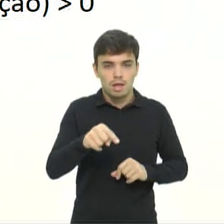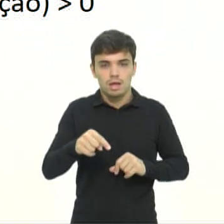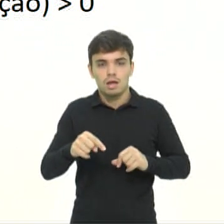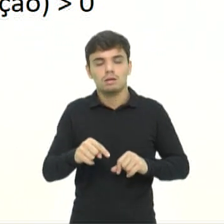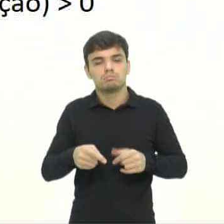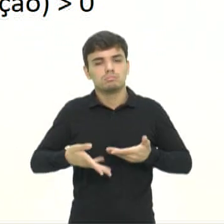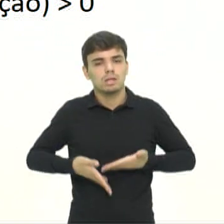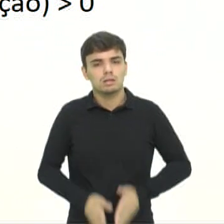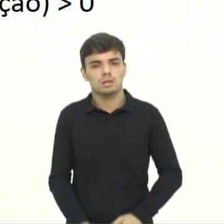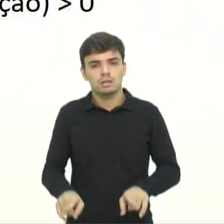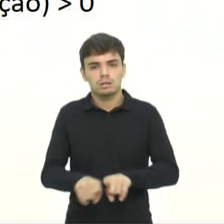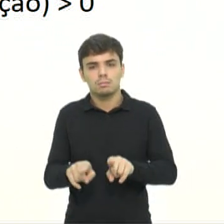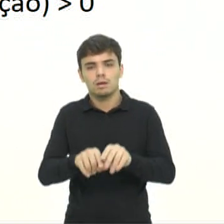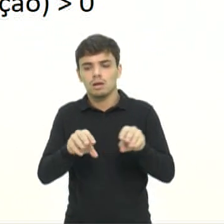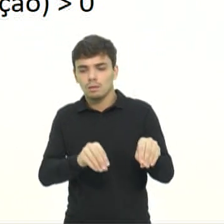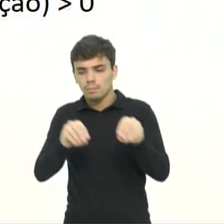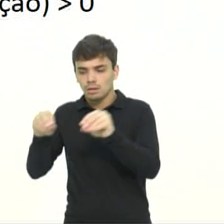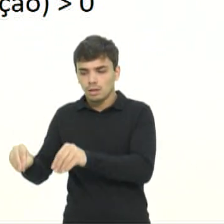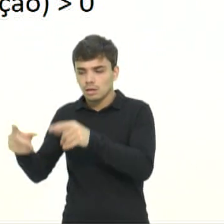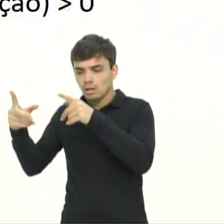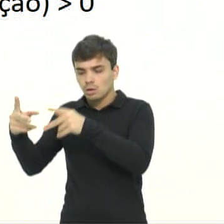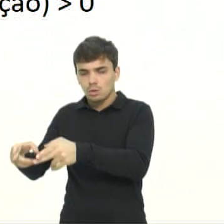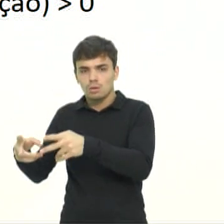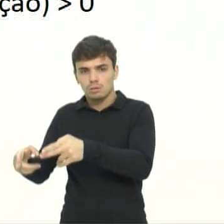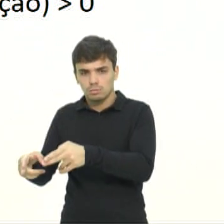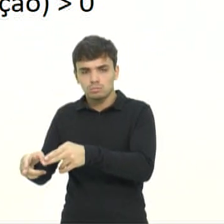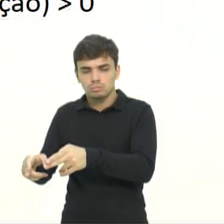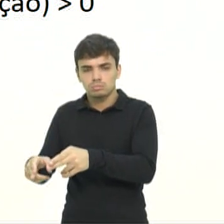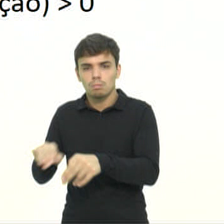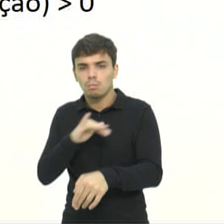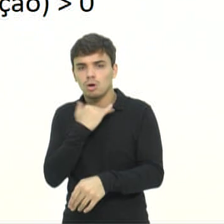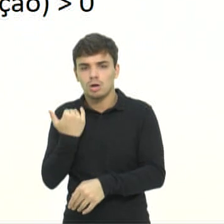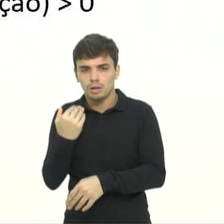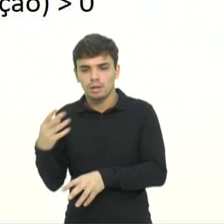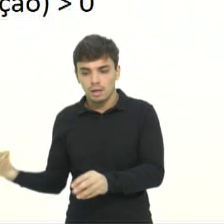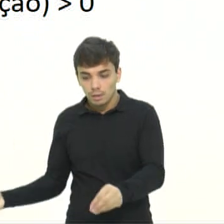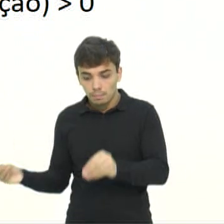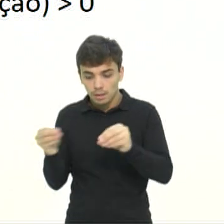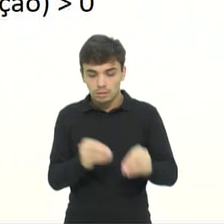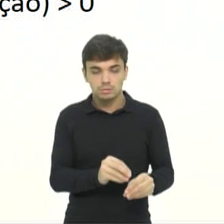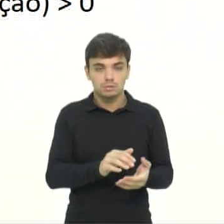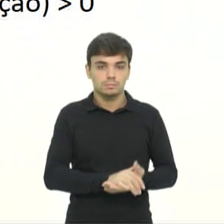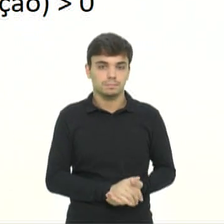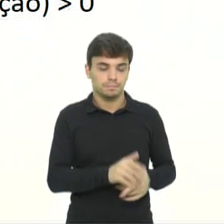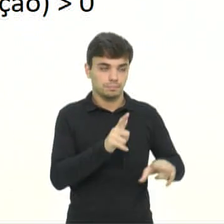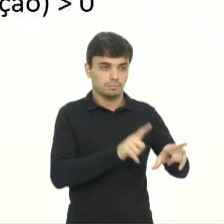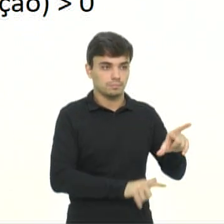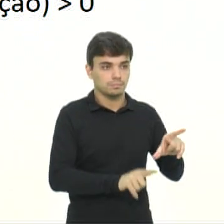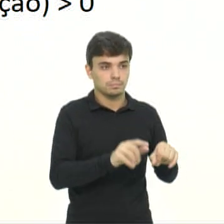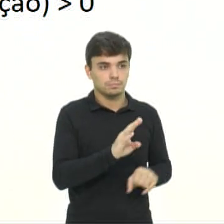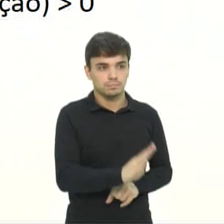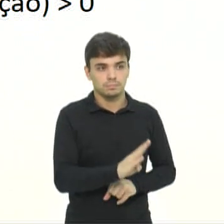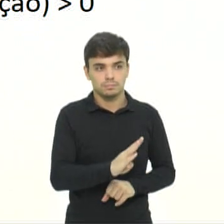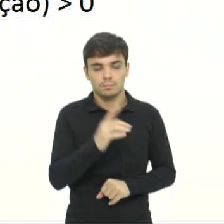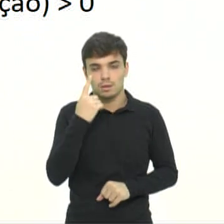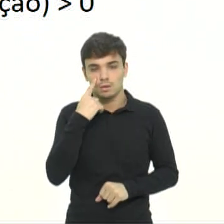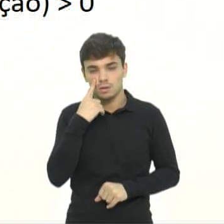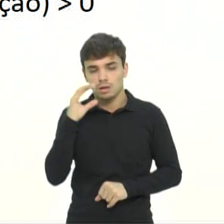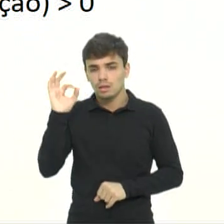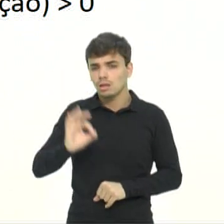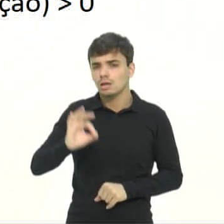mais imigração é igual à taxa de mortalidade mais imigração. Letra B, taxa de natalidade mais